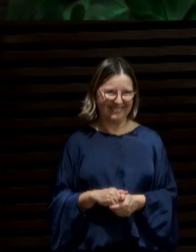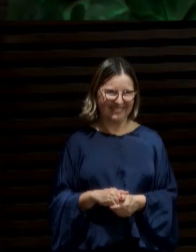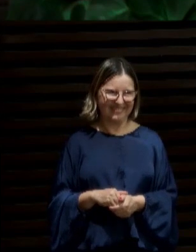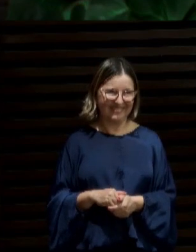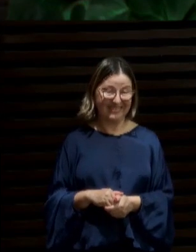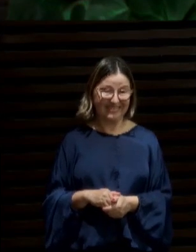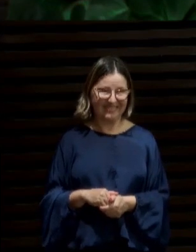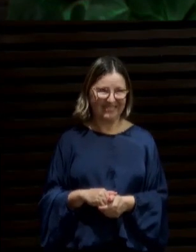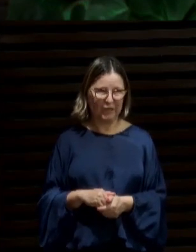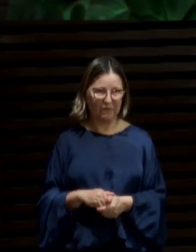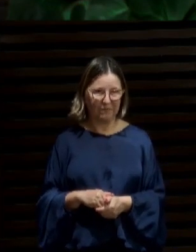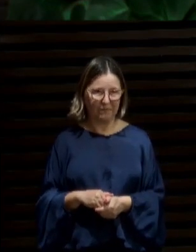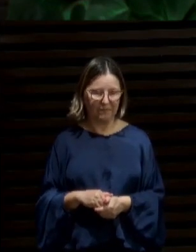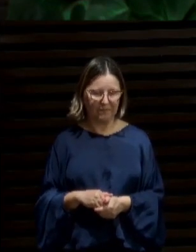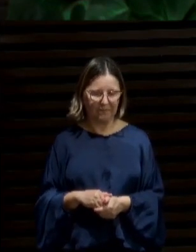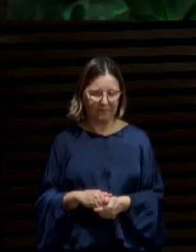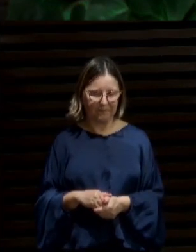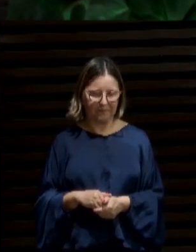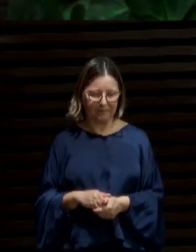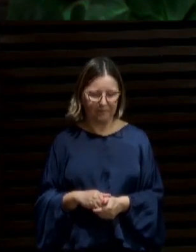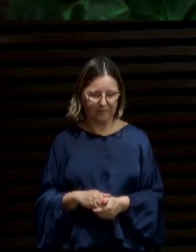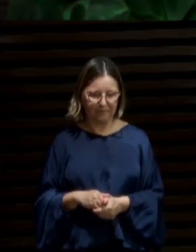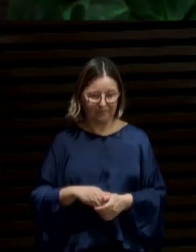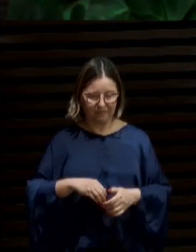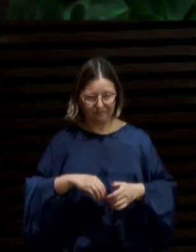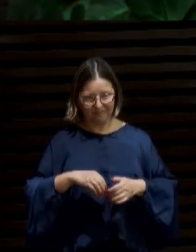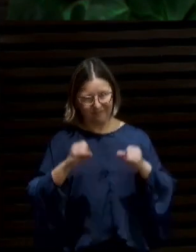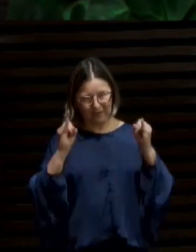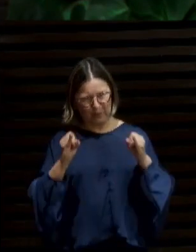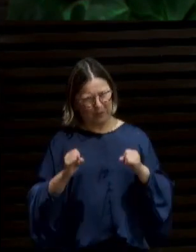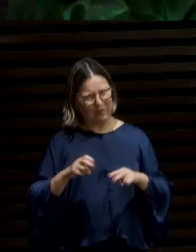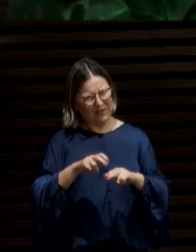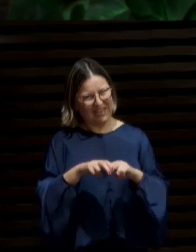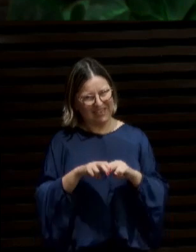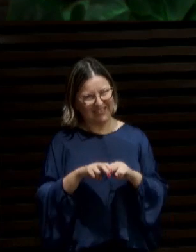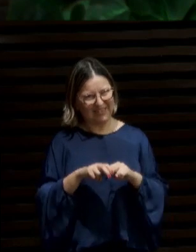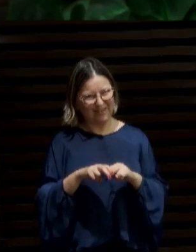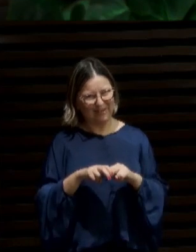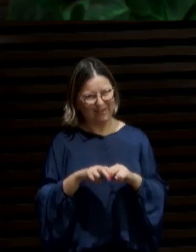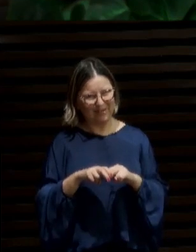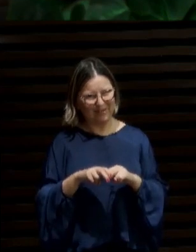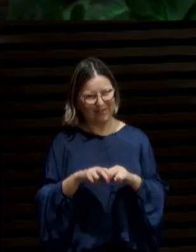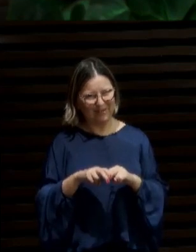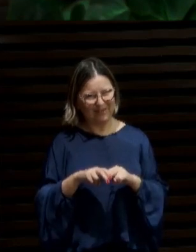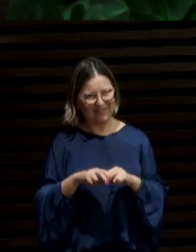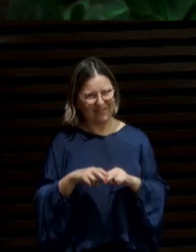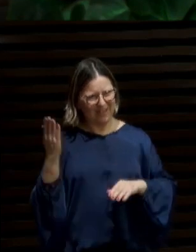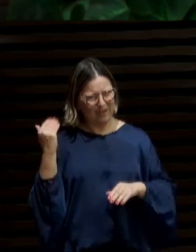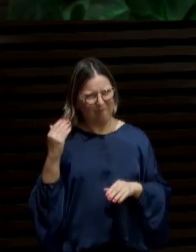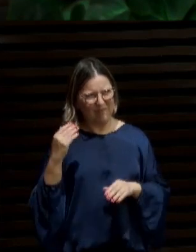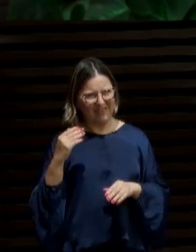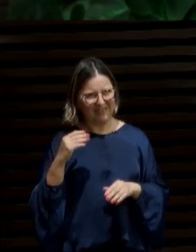A deusa da razão da época do iluminismo na França,